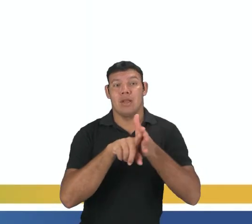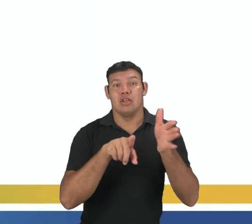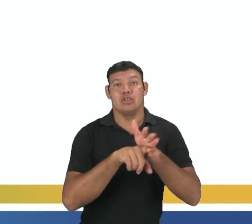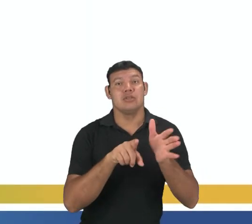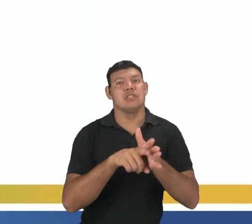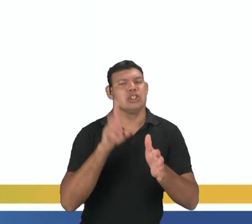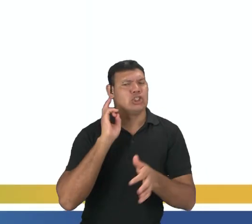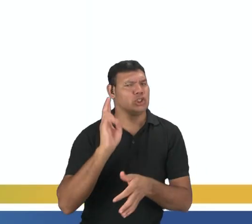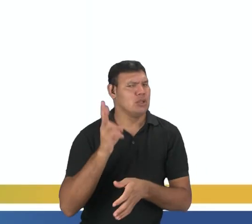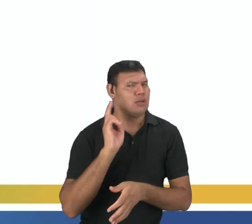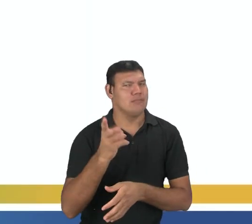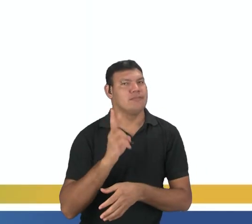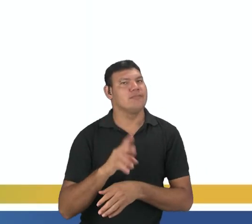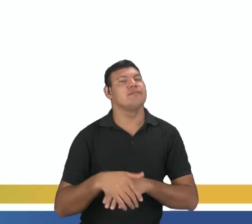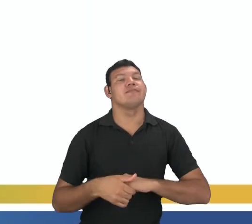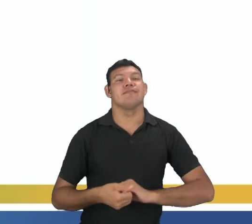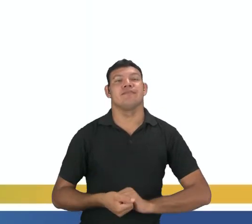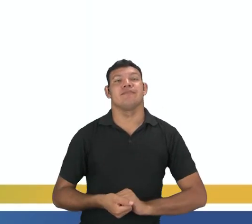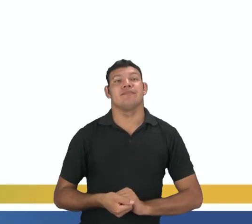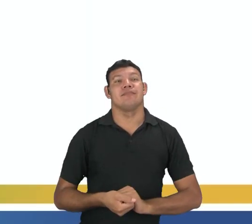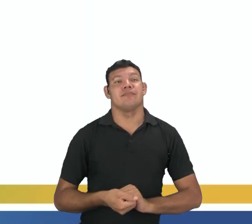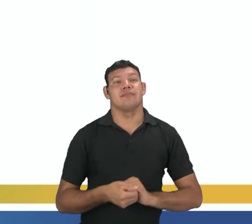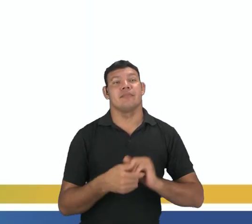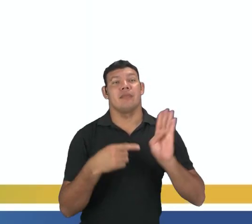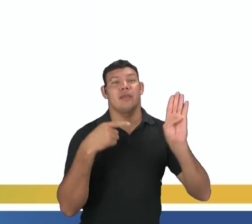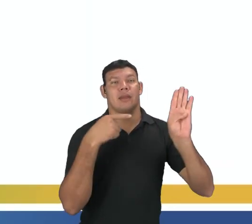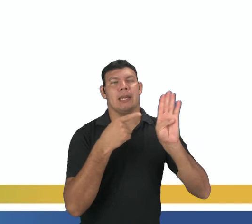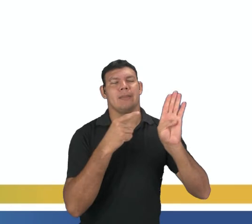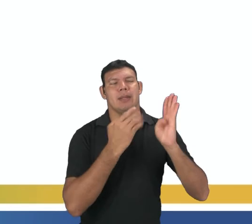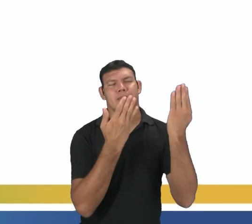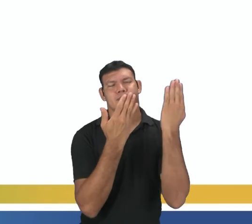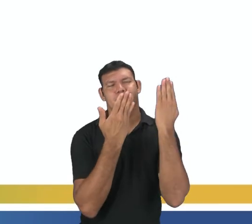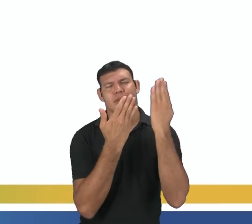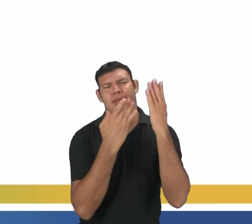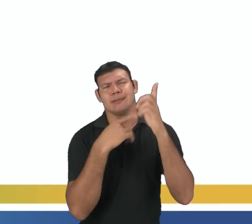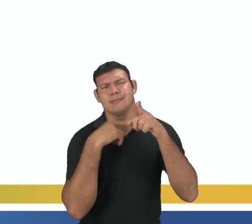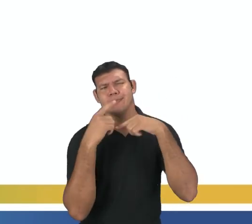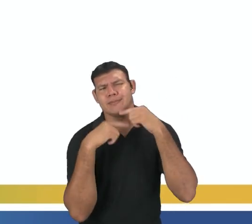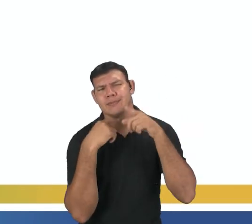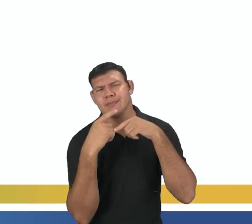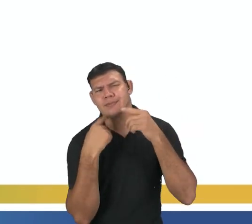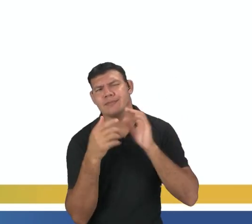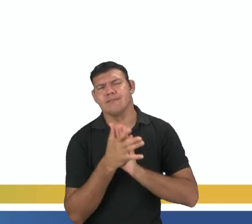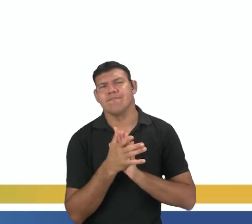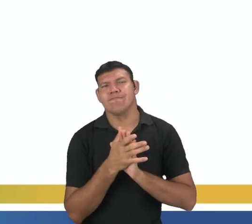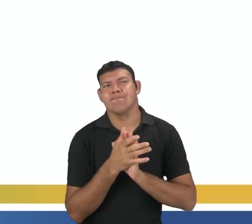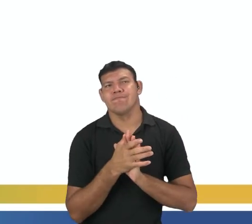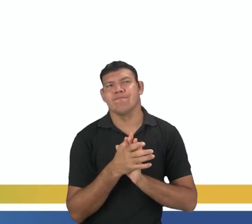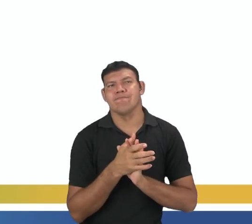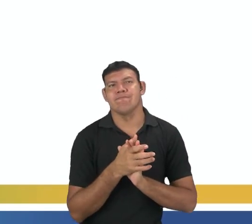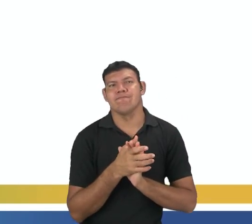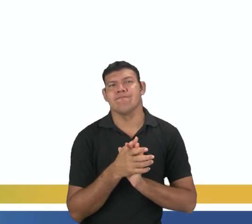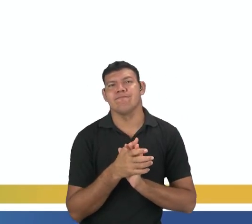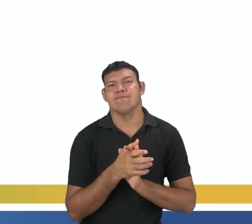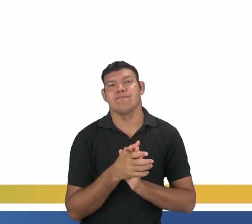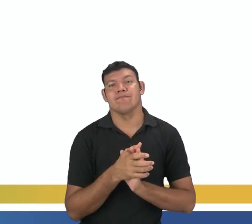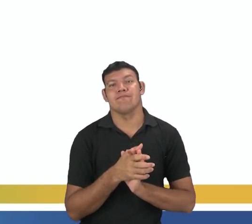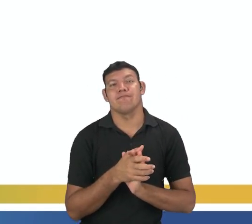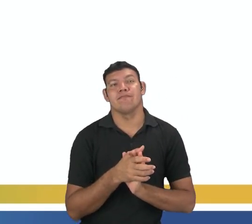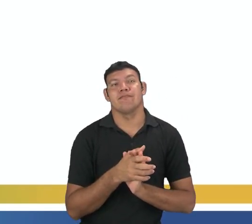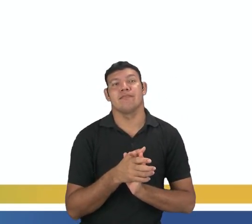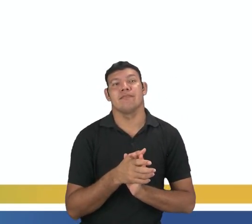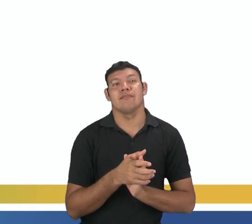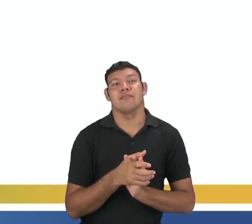toda vez, então não é, né? Demonstrar dúvida, não. O sinal que demonstra dúvida é o sinal de